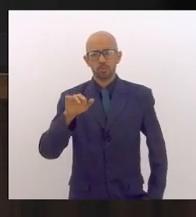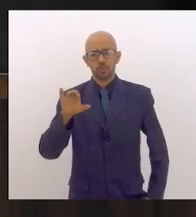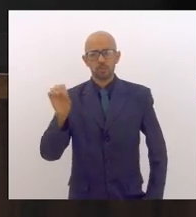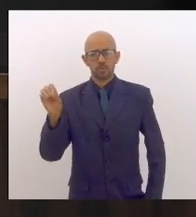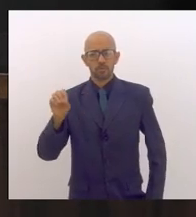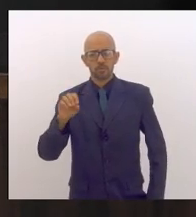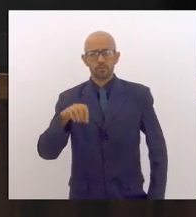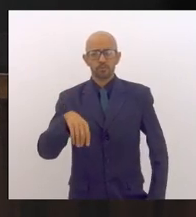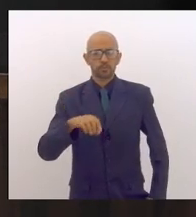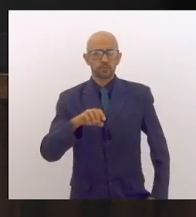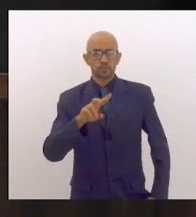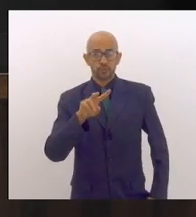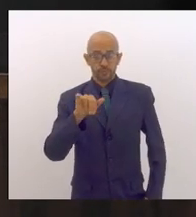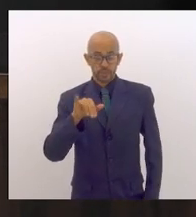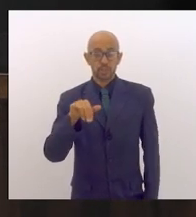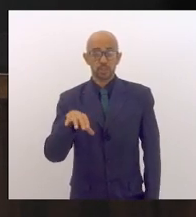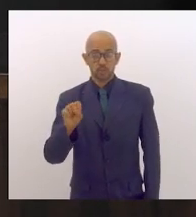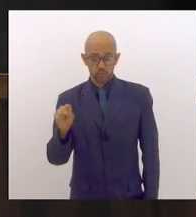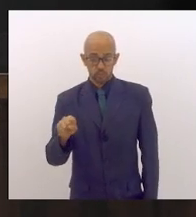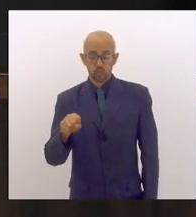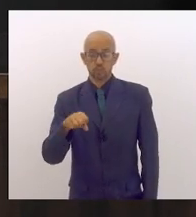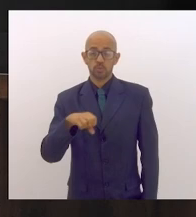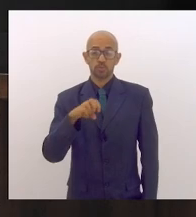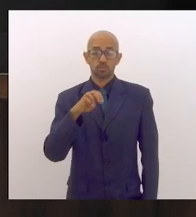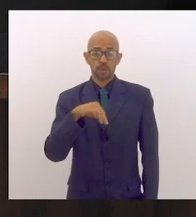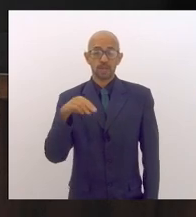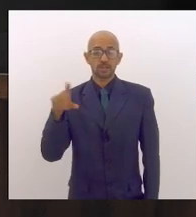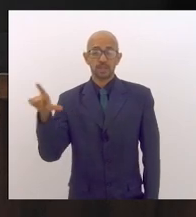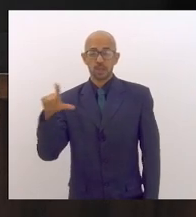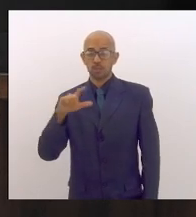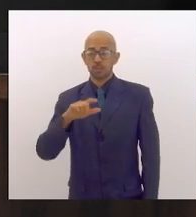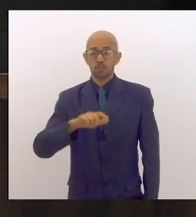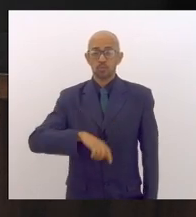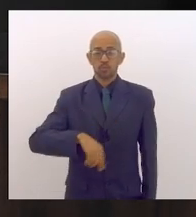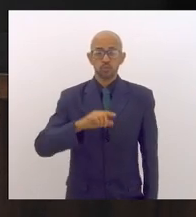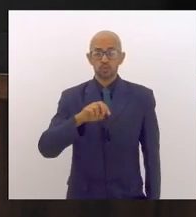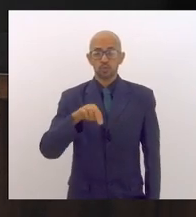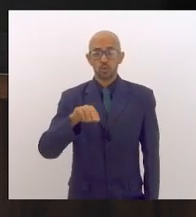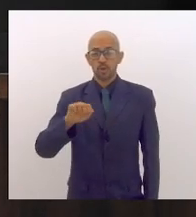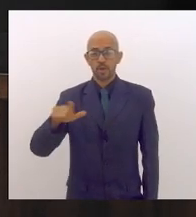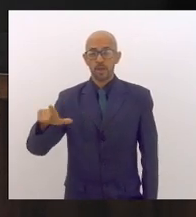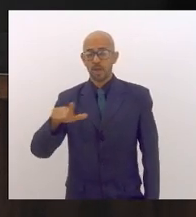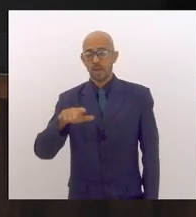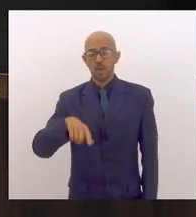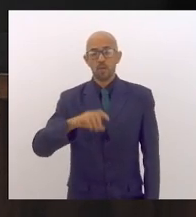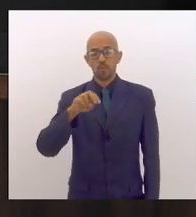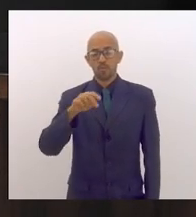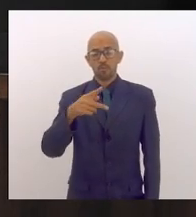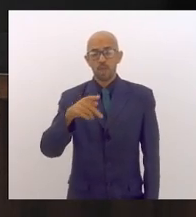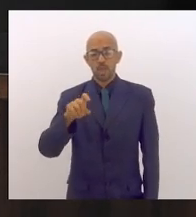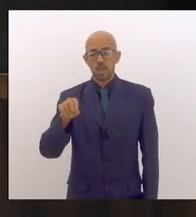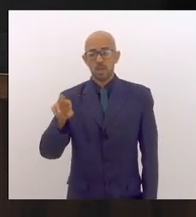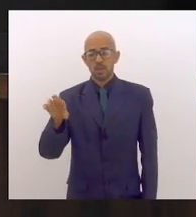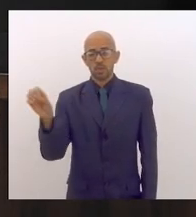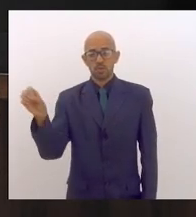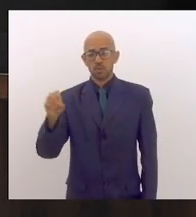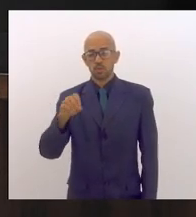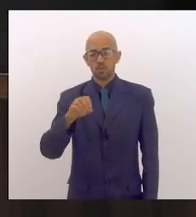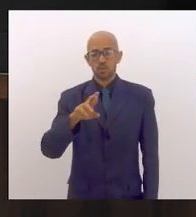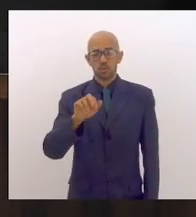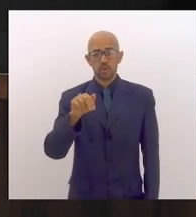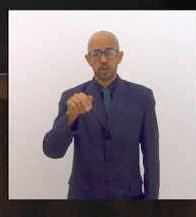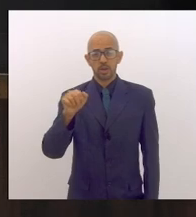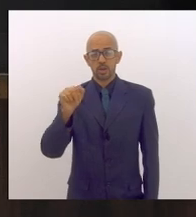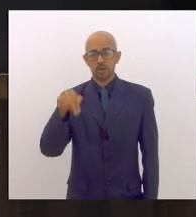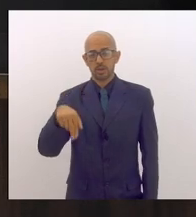Marcos Vinícius, deputado Max Lemos, deputado Mônica Francisco, deputado Noel de Carvalho, deputado Pedro Ricardo, deputado Renan Ferreirinha,